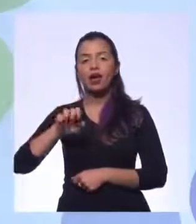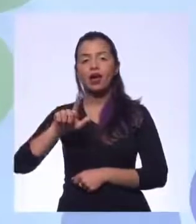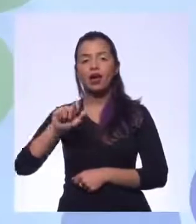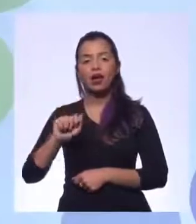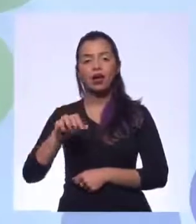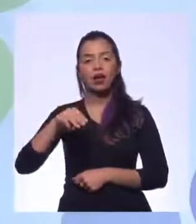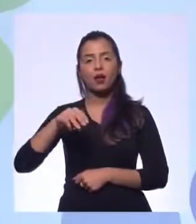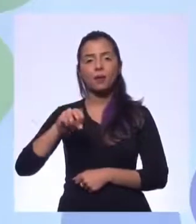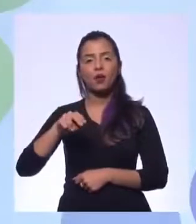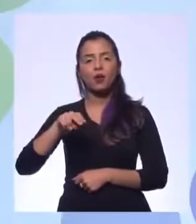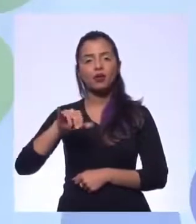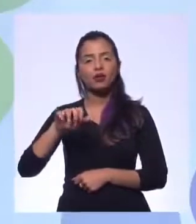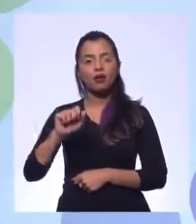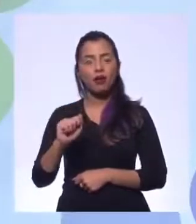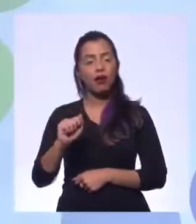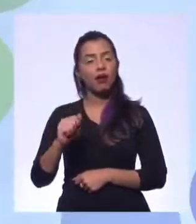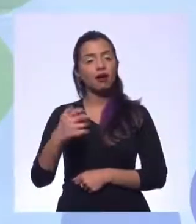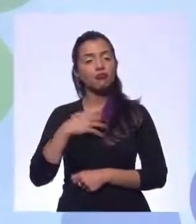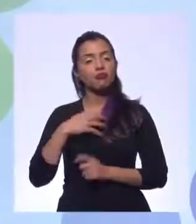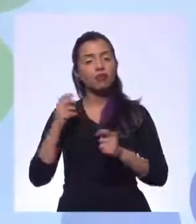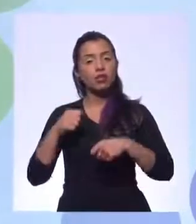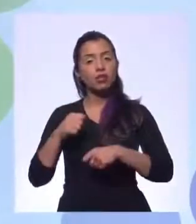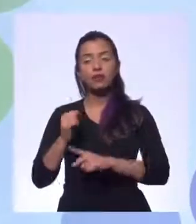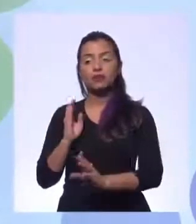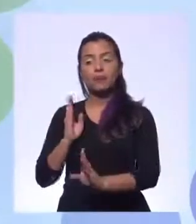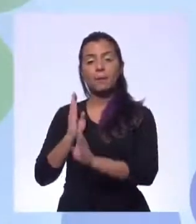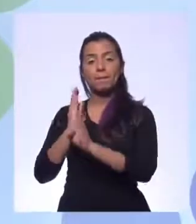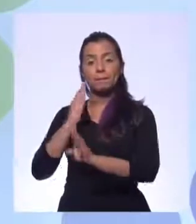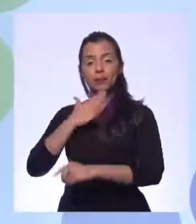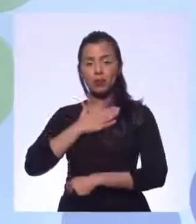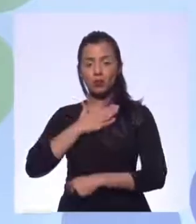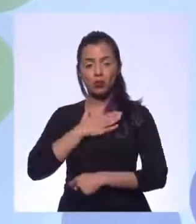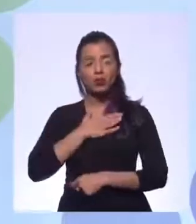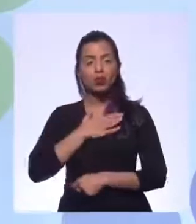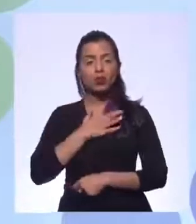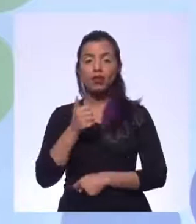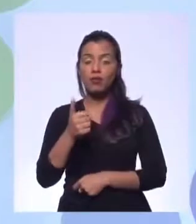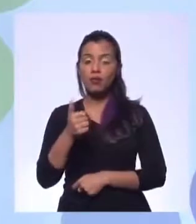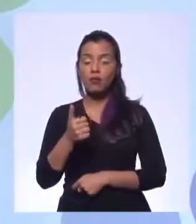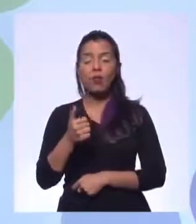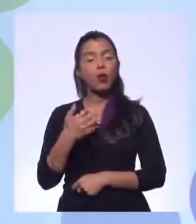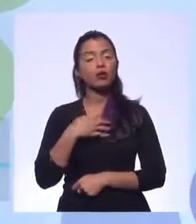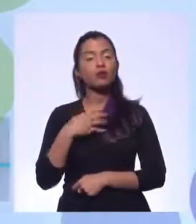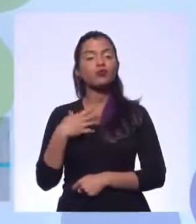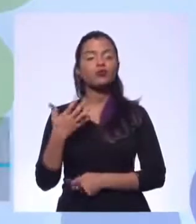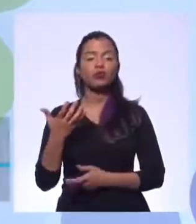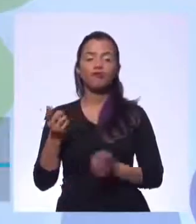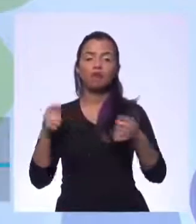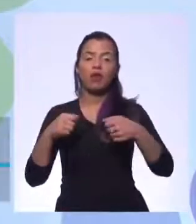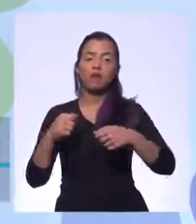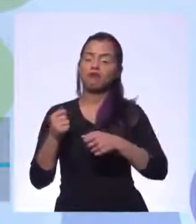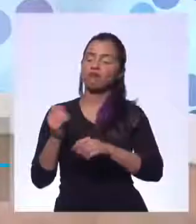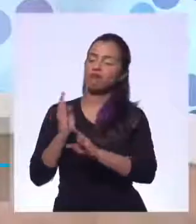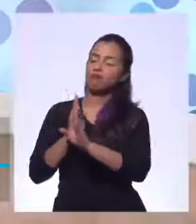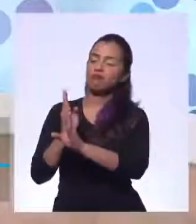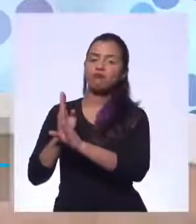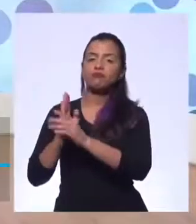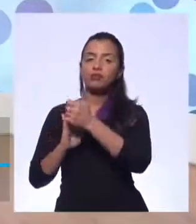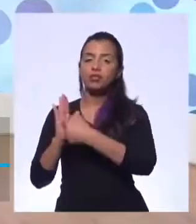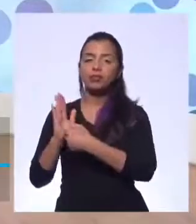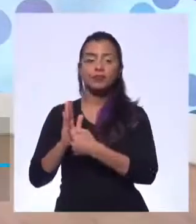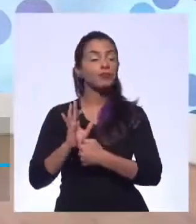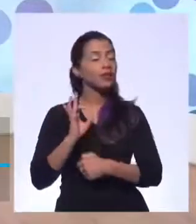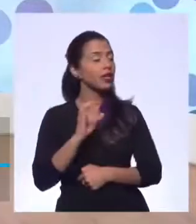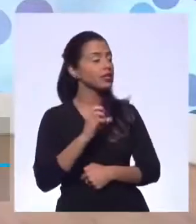e aí fica bem marcada essa questão da tradição oral. Quando a gente fala de oralidade, é porque o texto está aqui, né, Dani? E quando é oral,